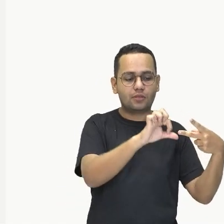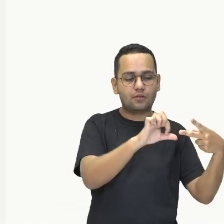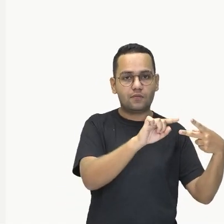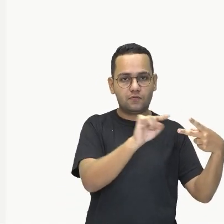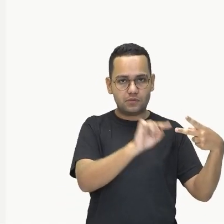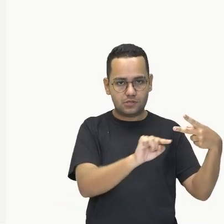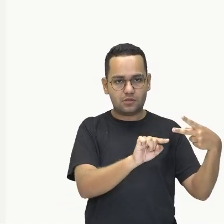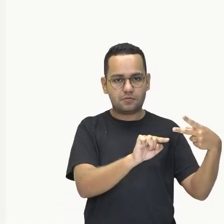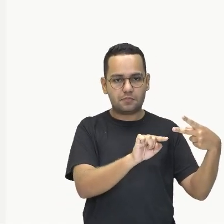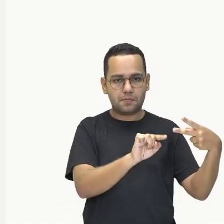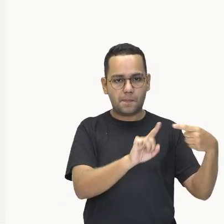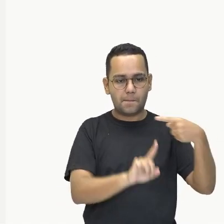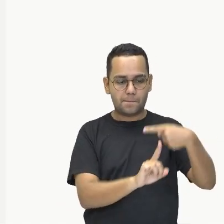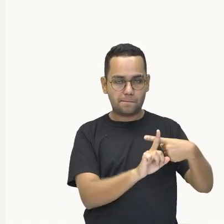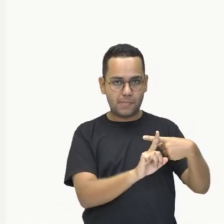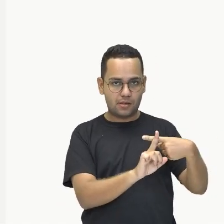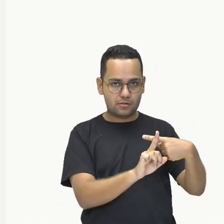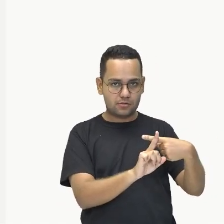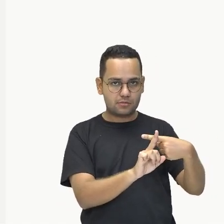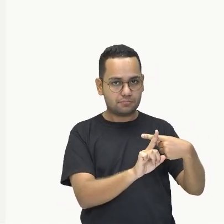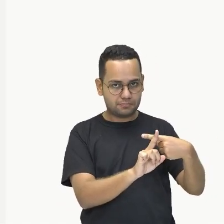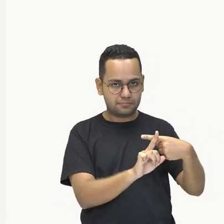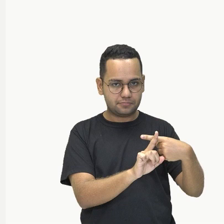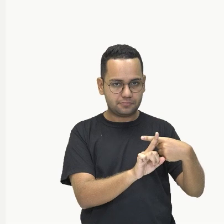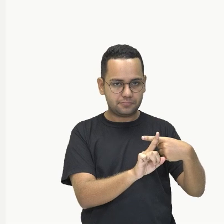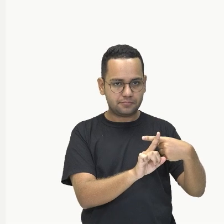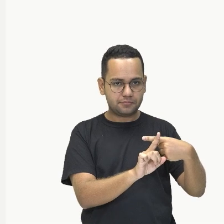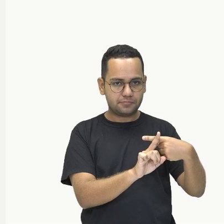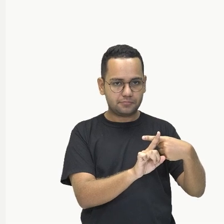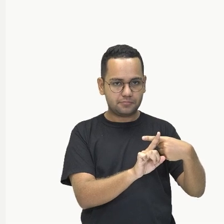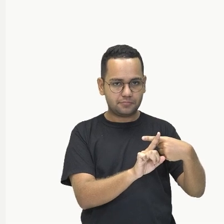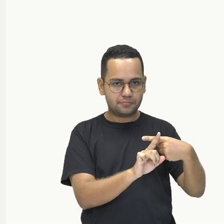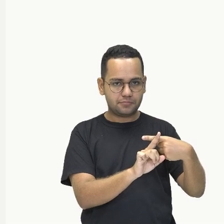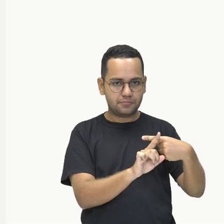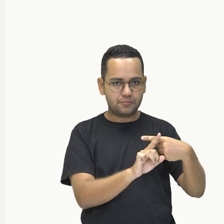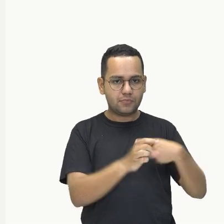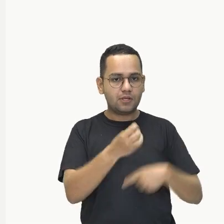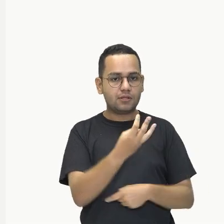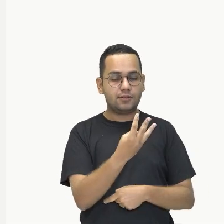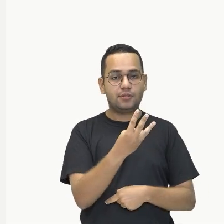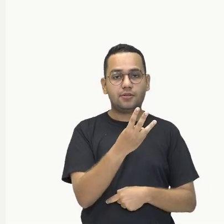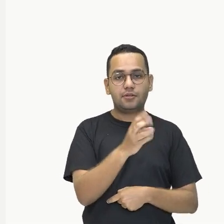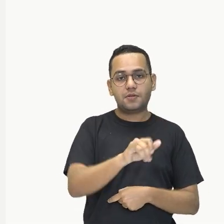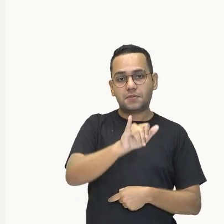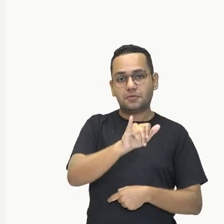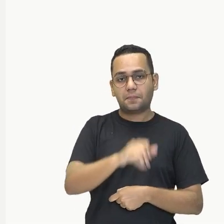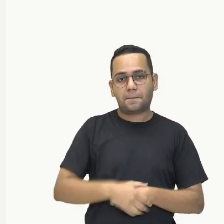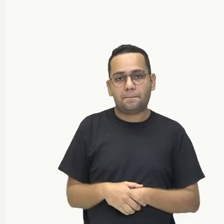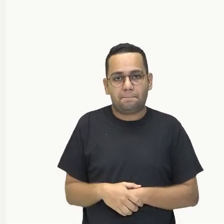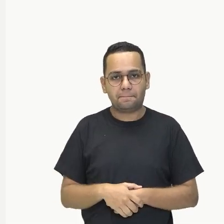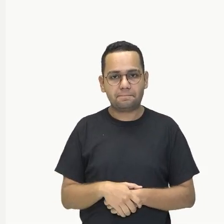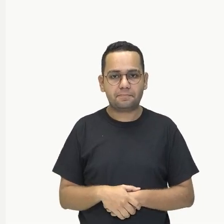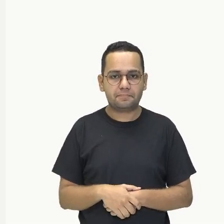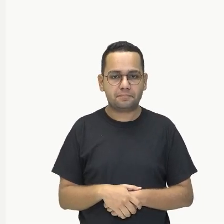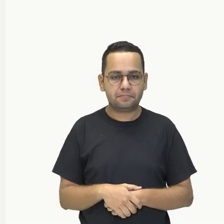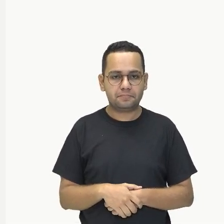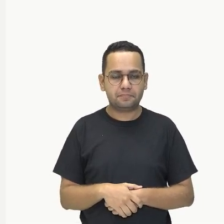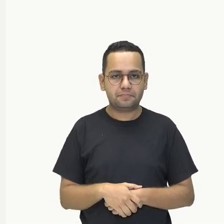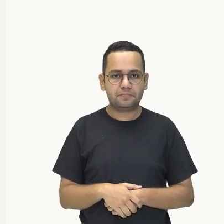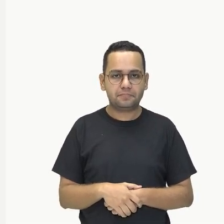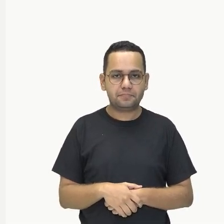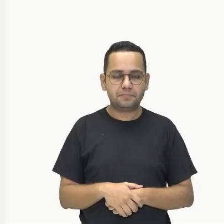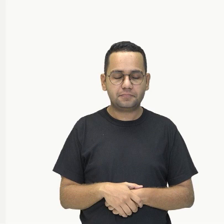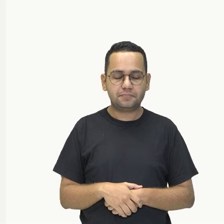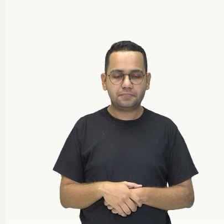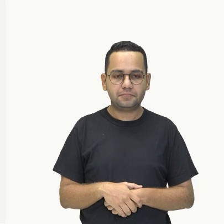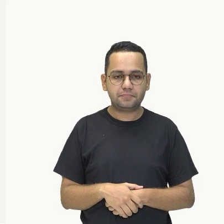nossa adição algébrica, e nós temos o monômio 3y, tá? E